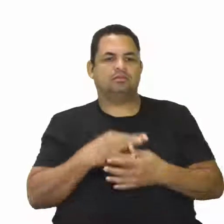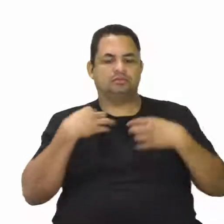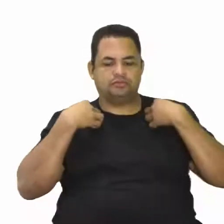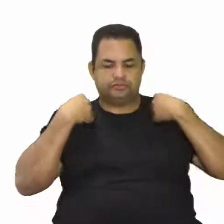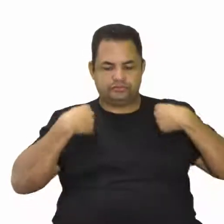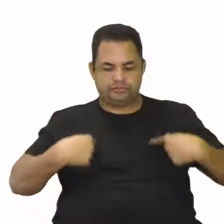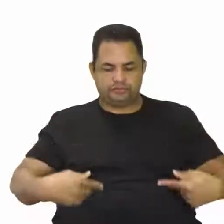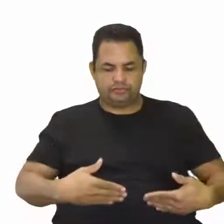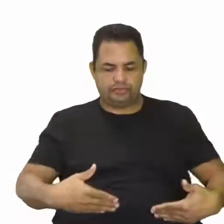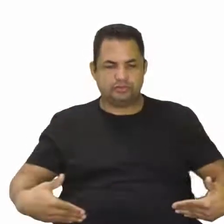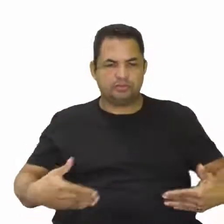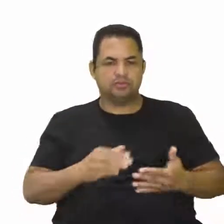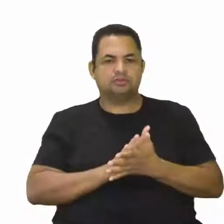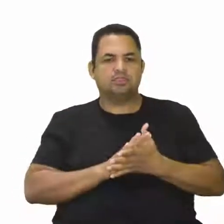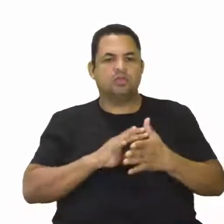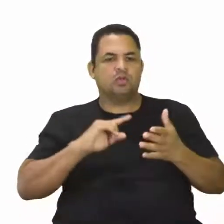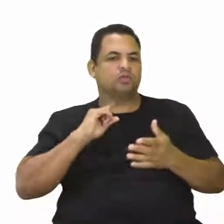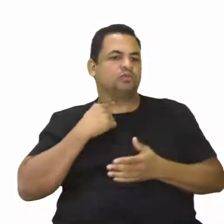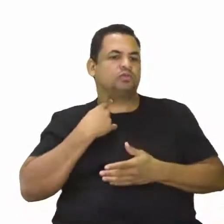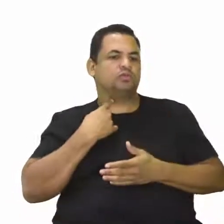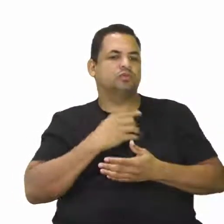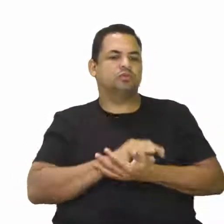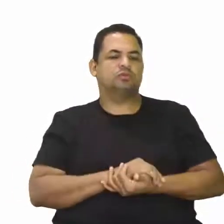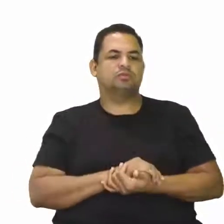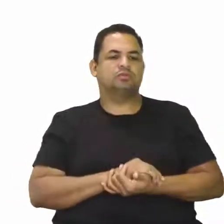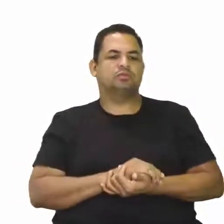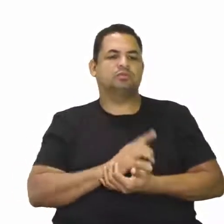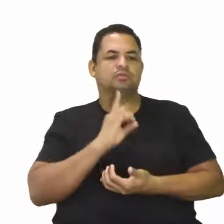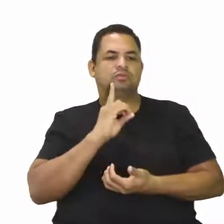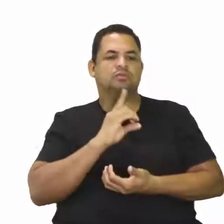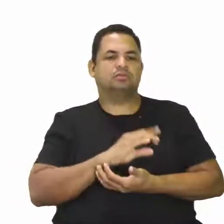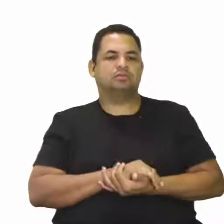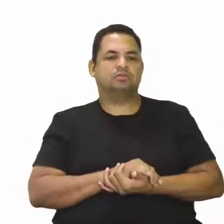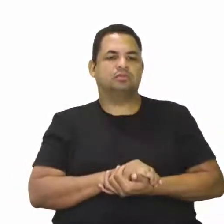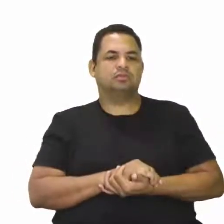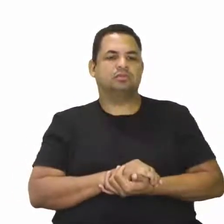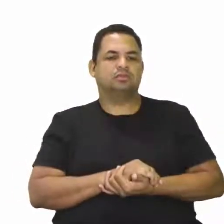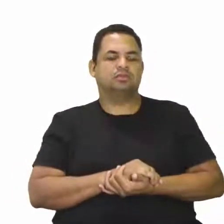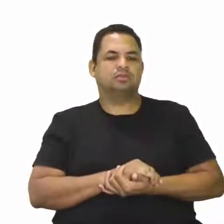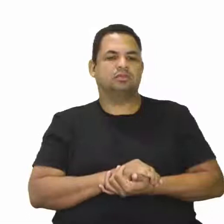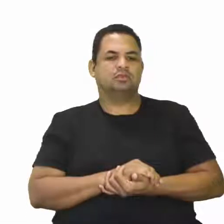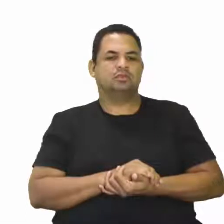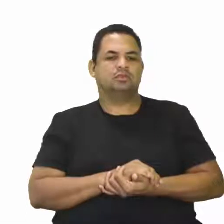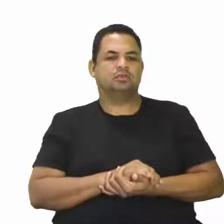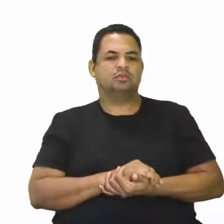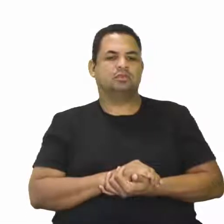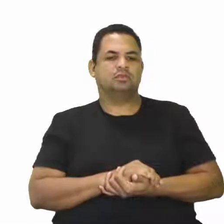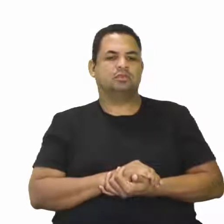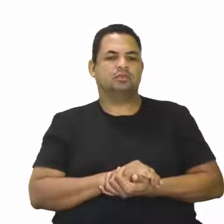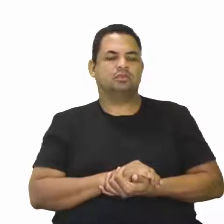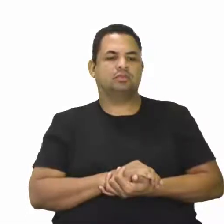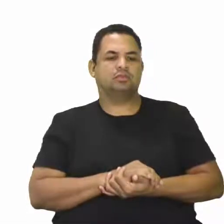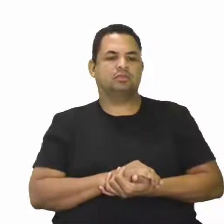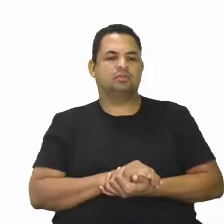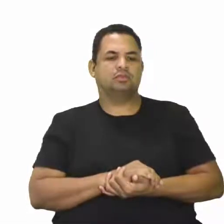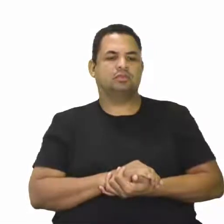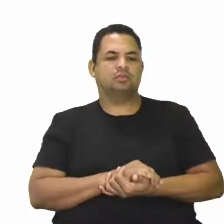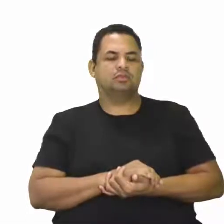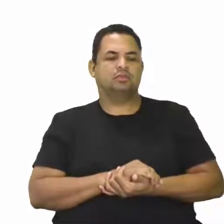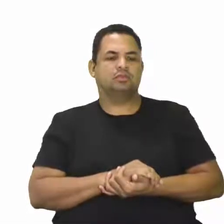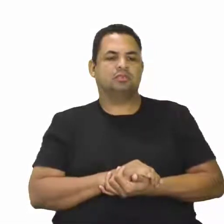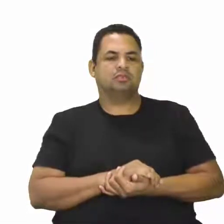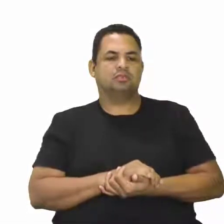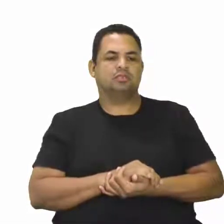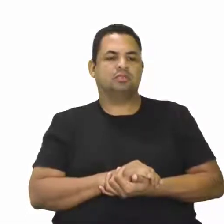vestidos están sucios. D. Este leche es mi de Pedro.